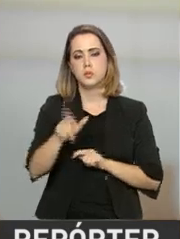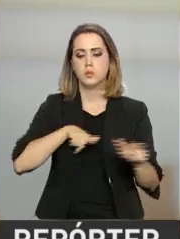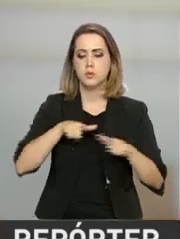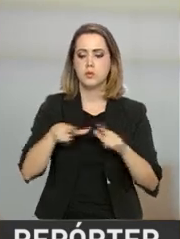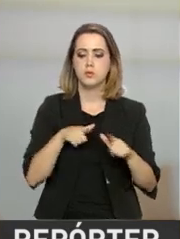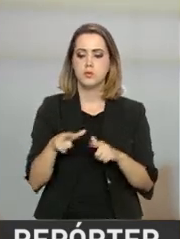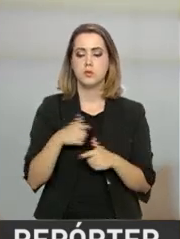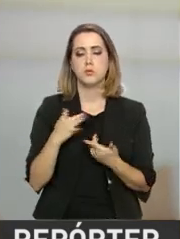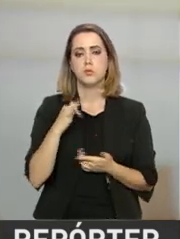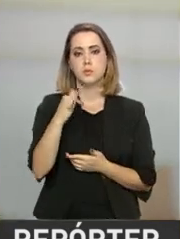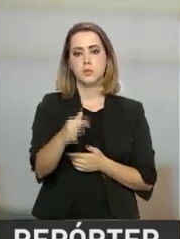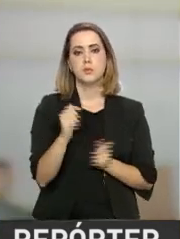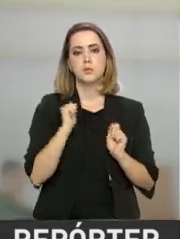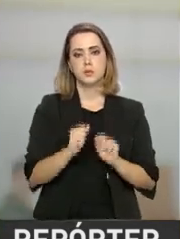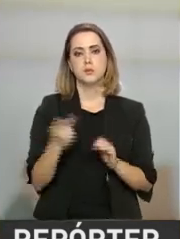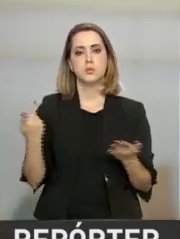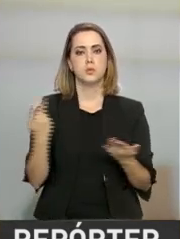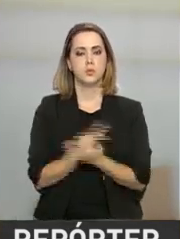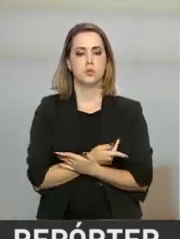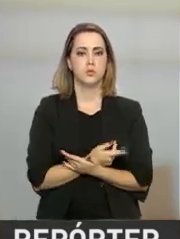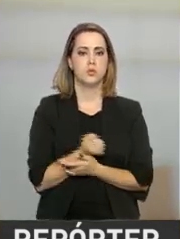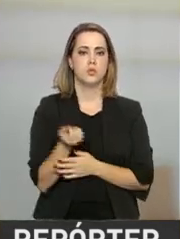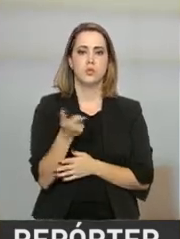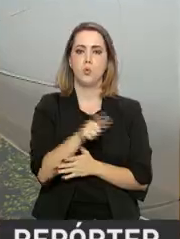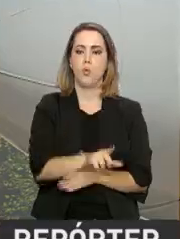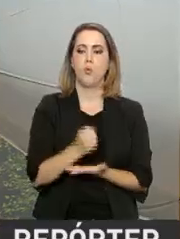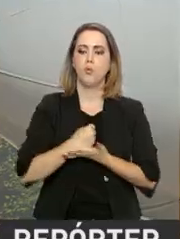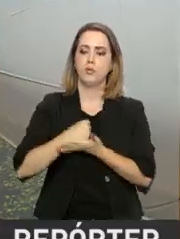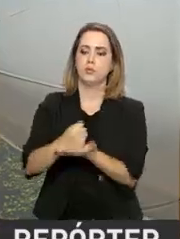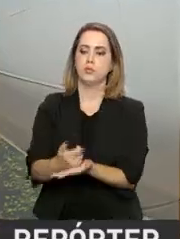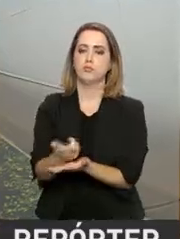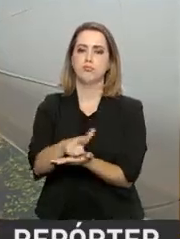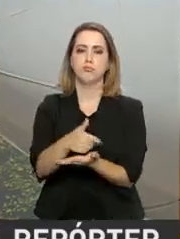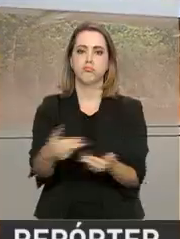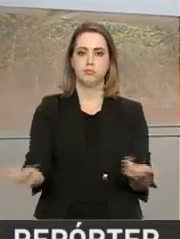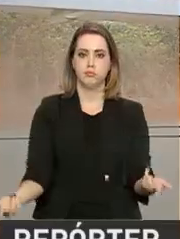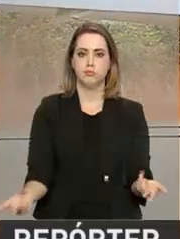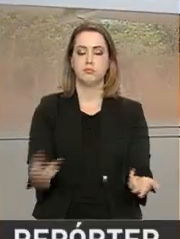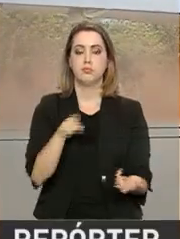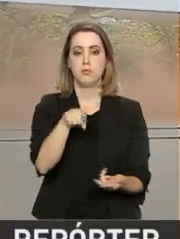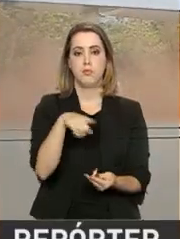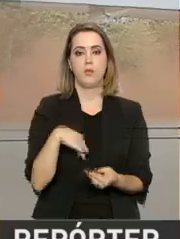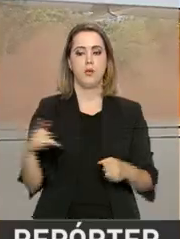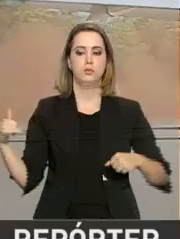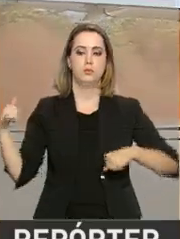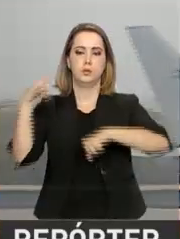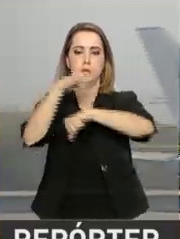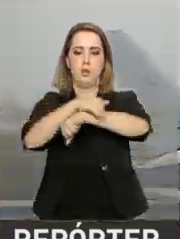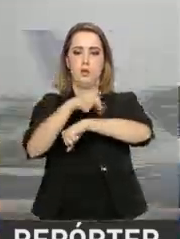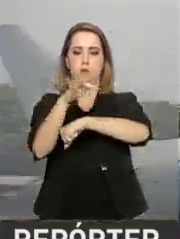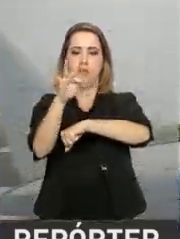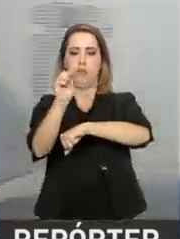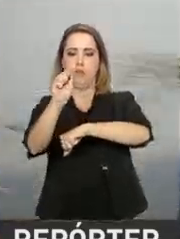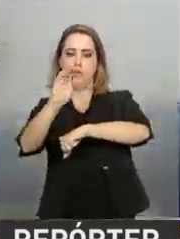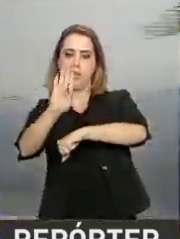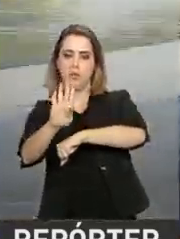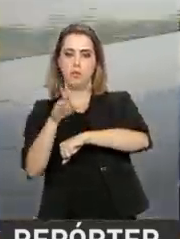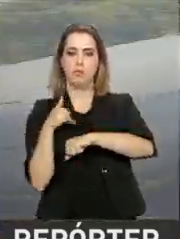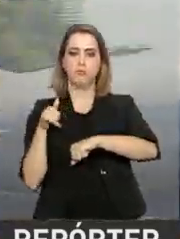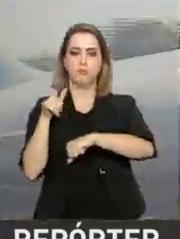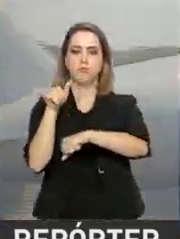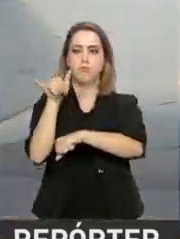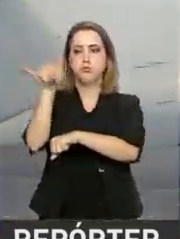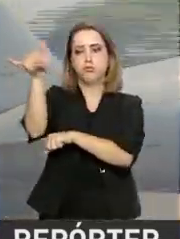eh como próximos kits que podem ser o avião da Força Aérea Brasileira com doações partiu na manhã